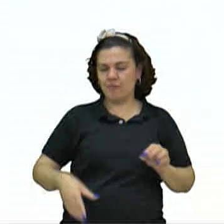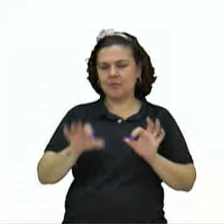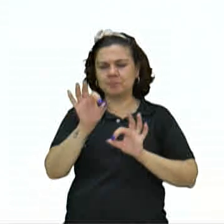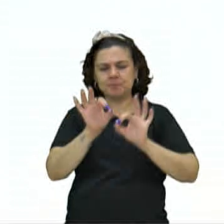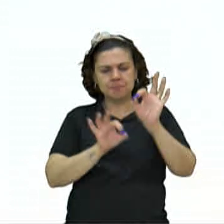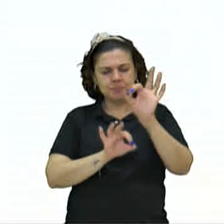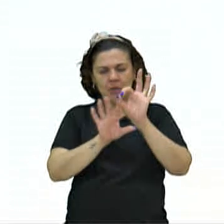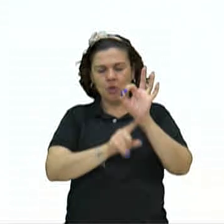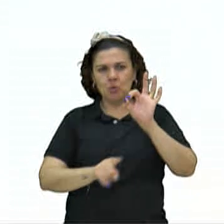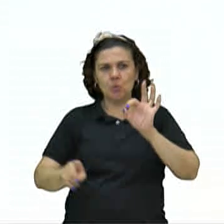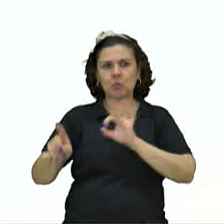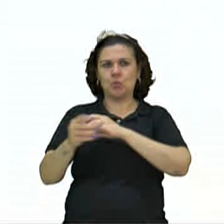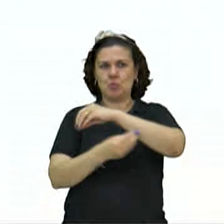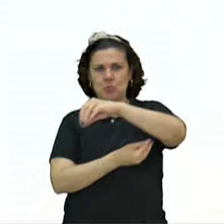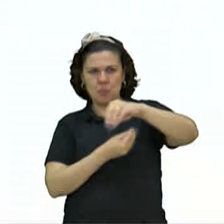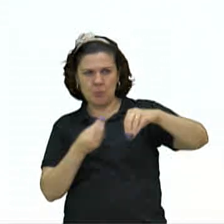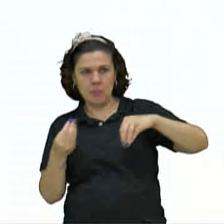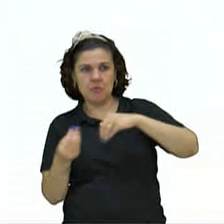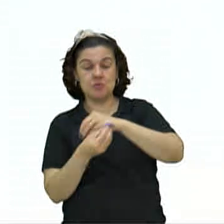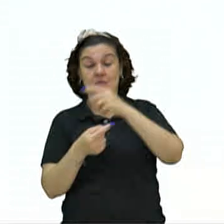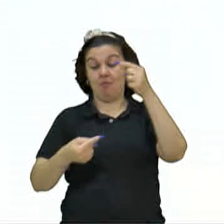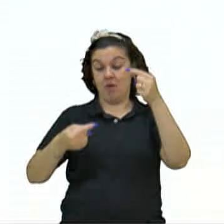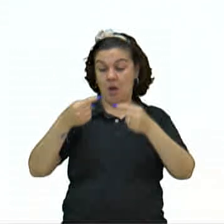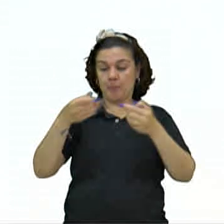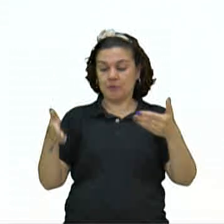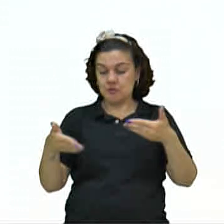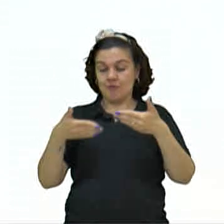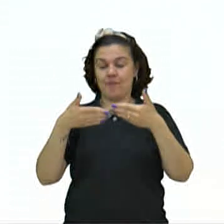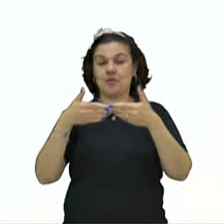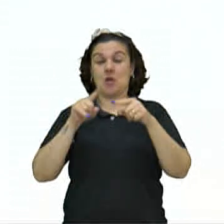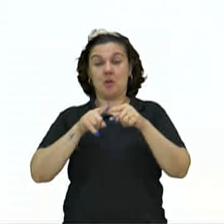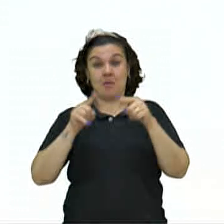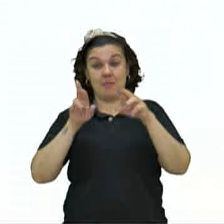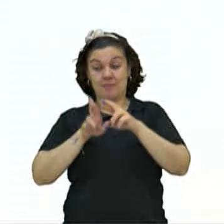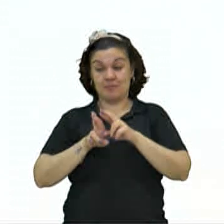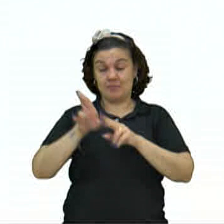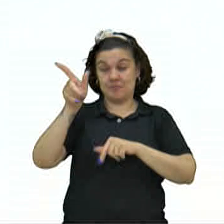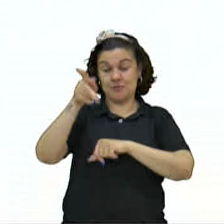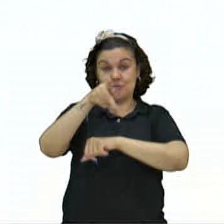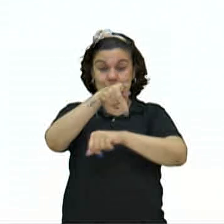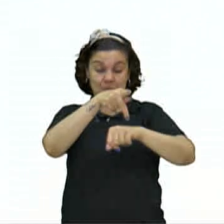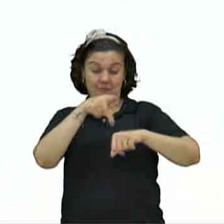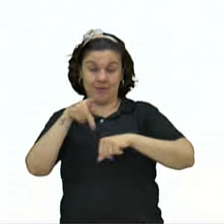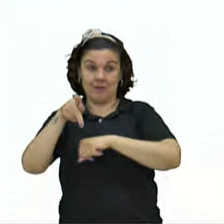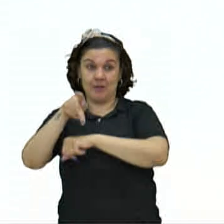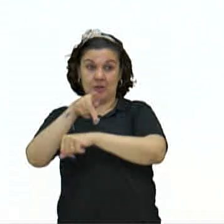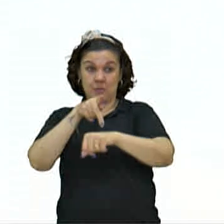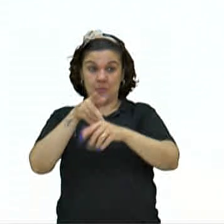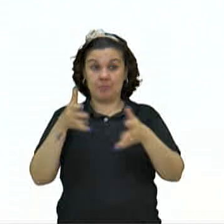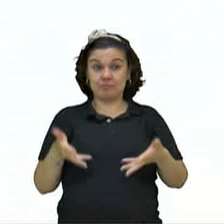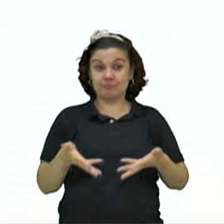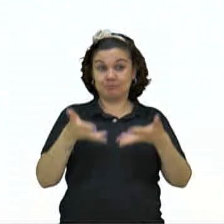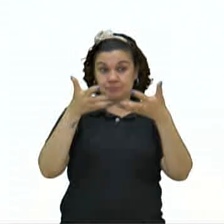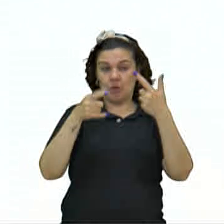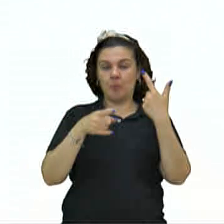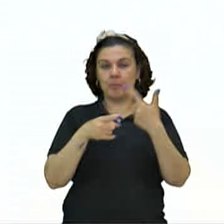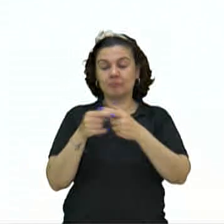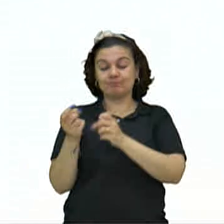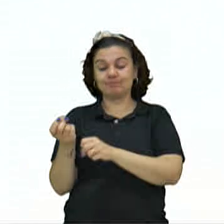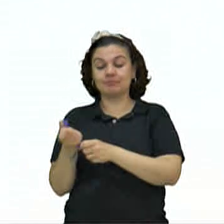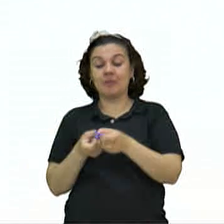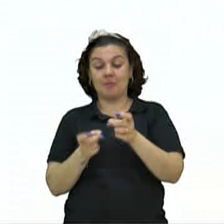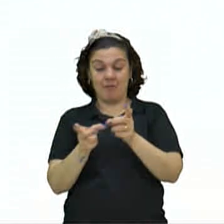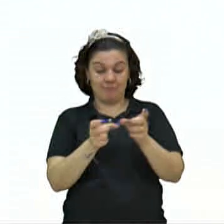maneira heterodoxa, uma política fechada, porém diferencia dos países pelo elevado tamanho de seu mercado